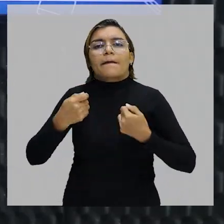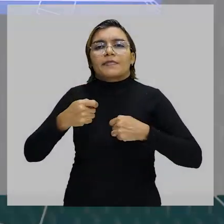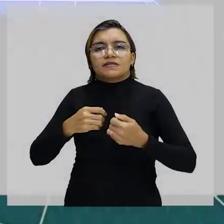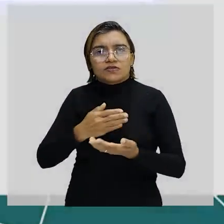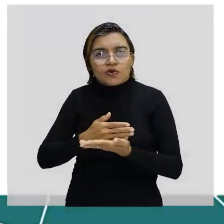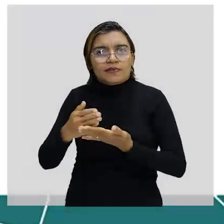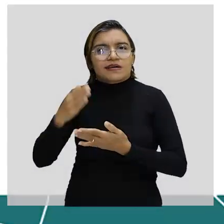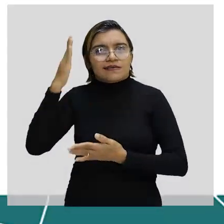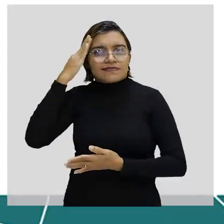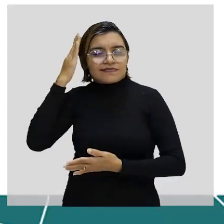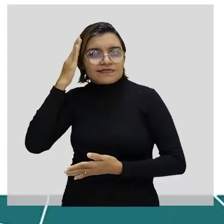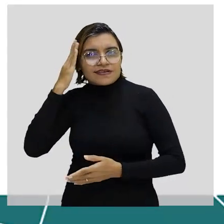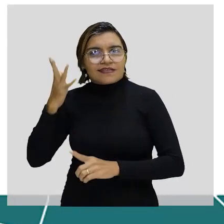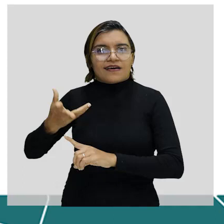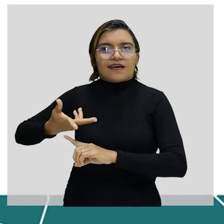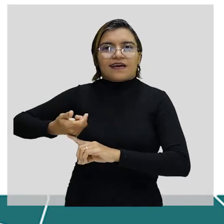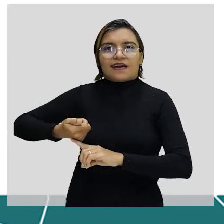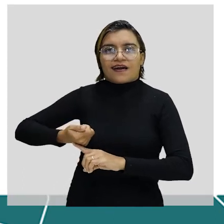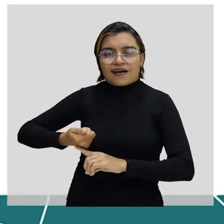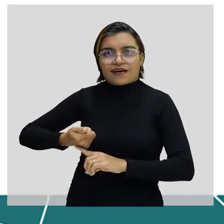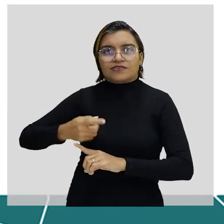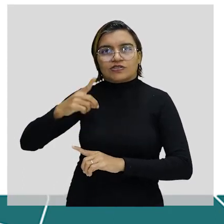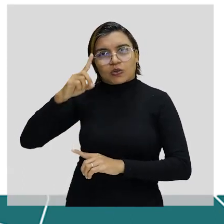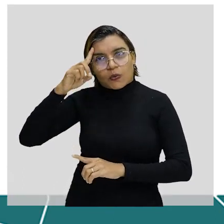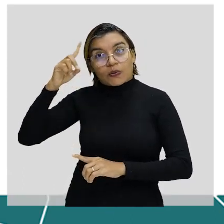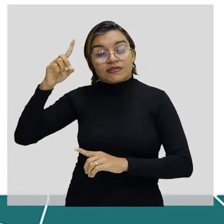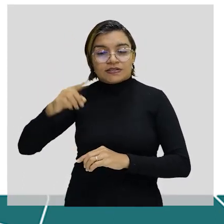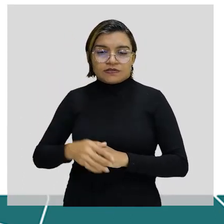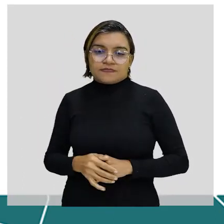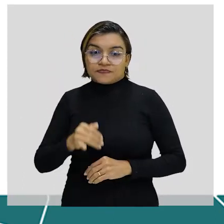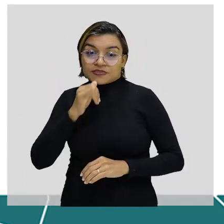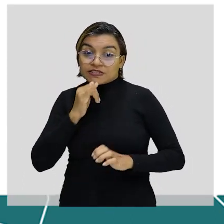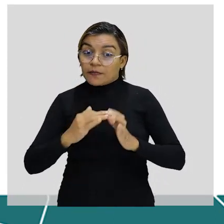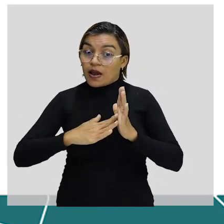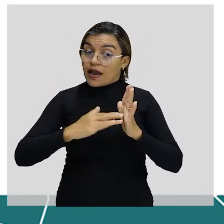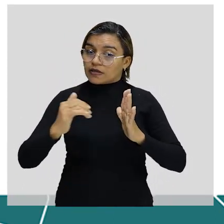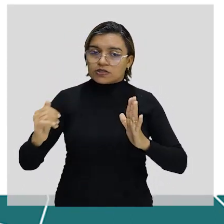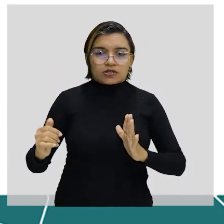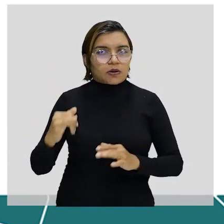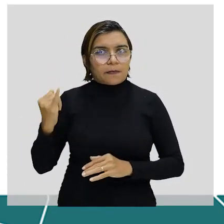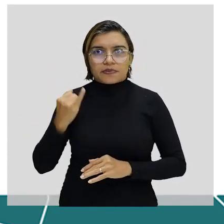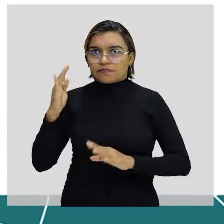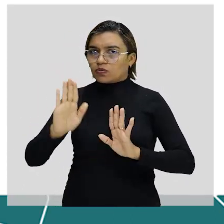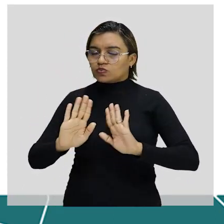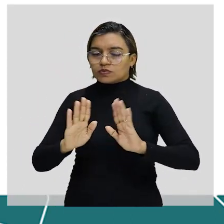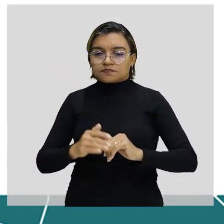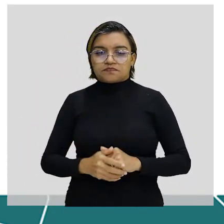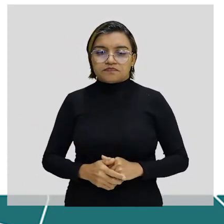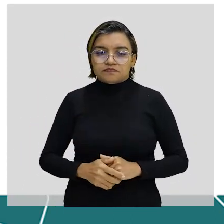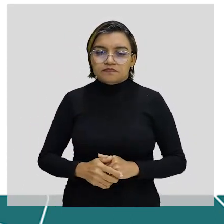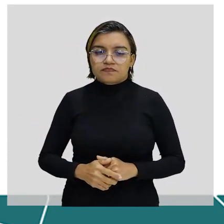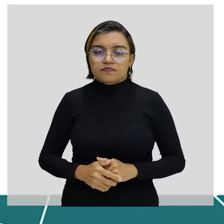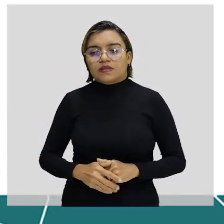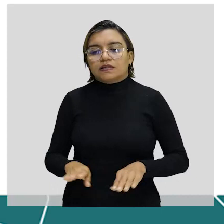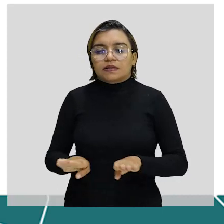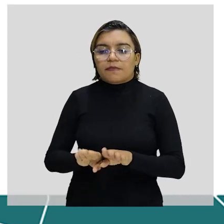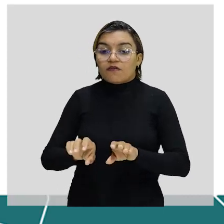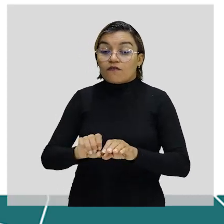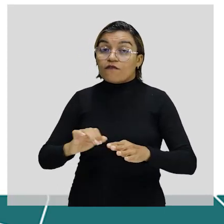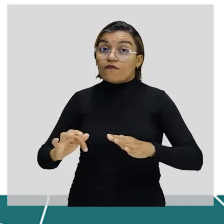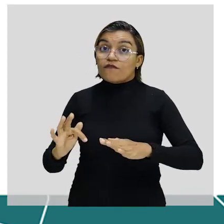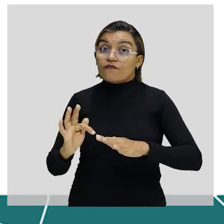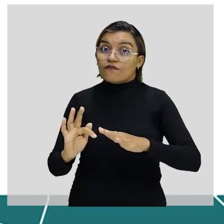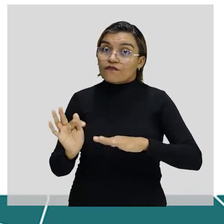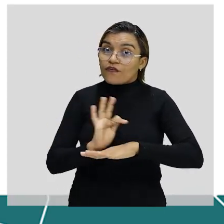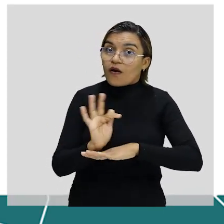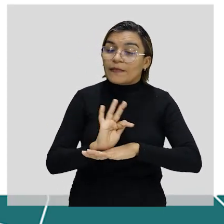arte conceitual. A importância do conceito, a estética não é o principal, quebra com o formal e eu posso ter